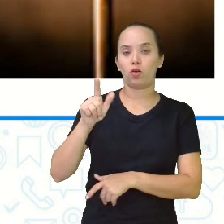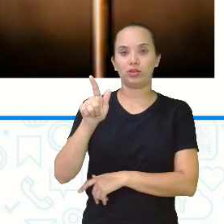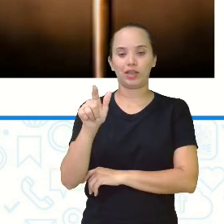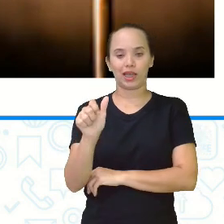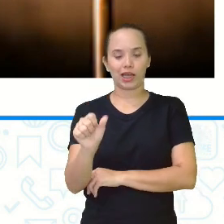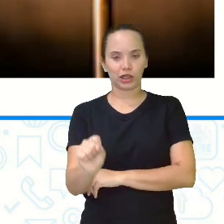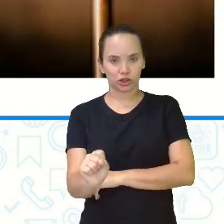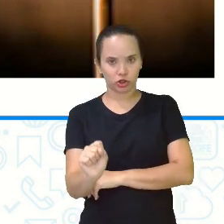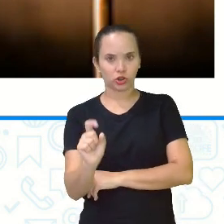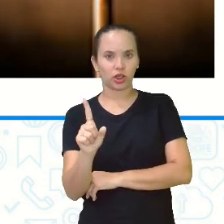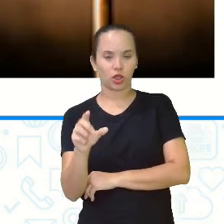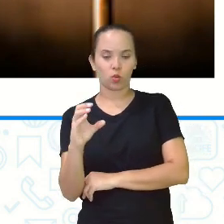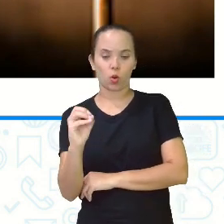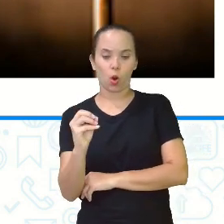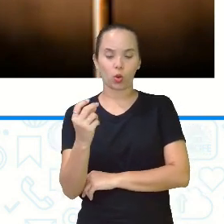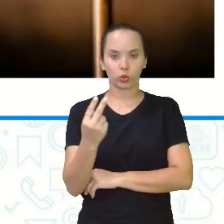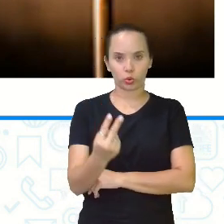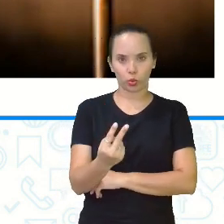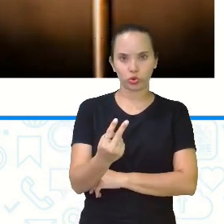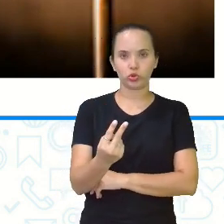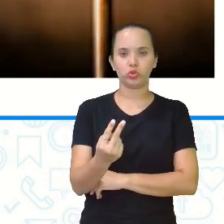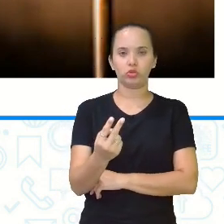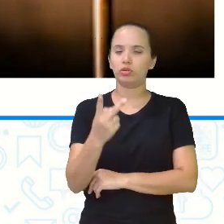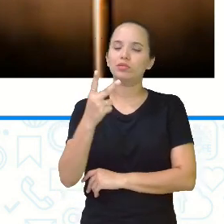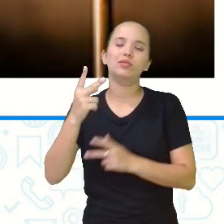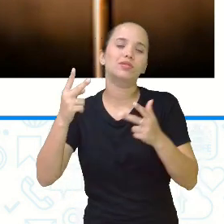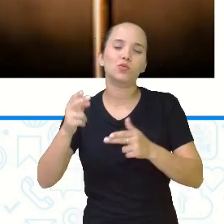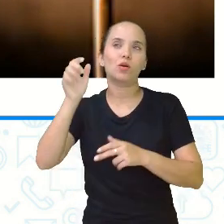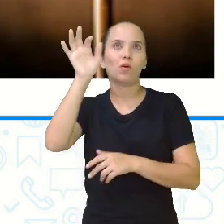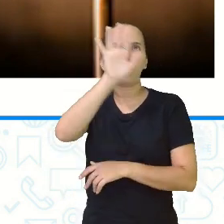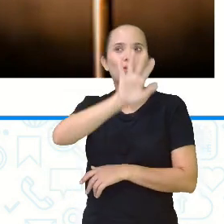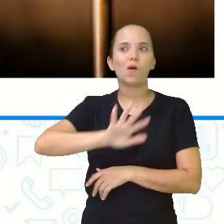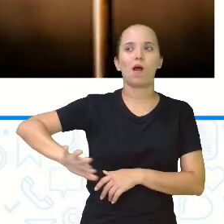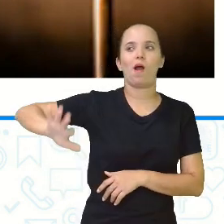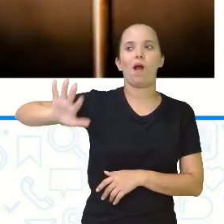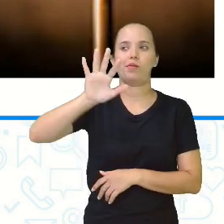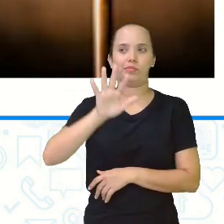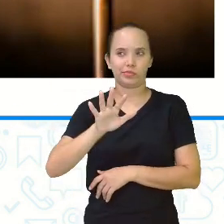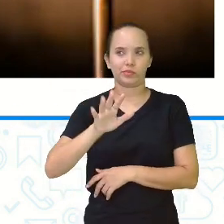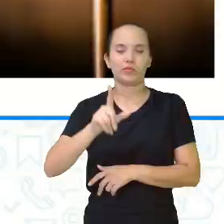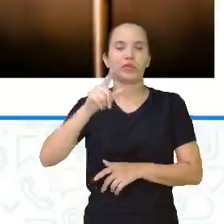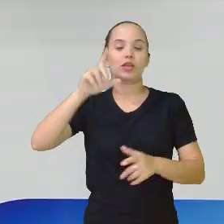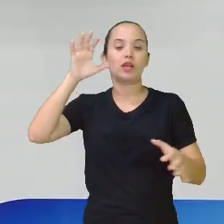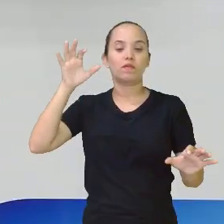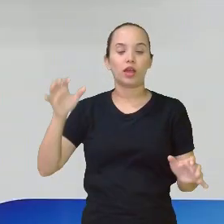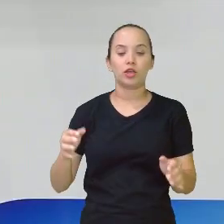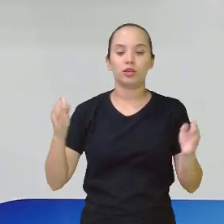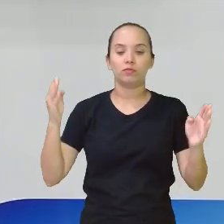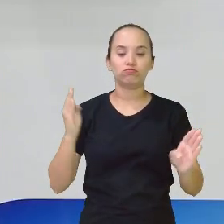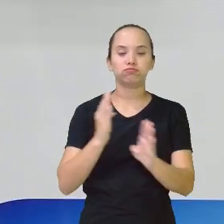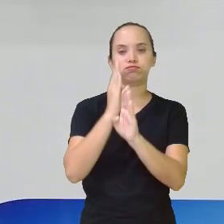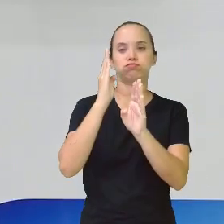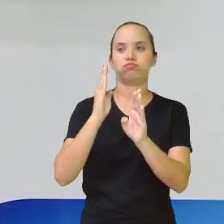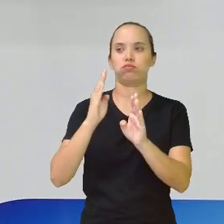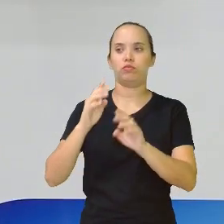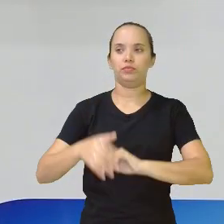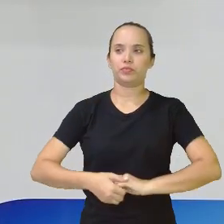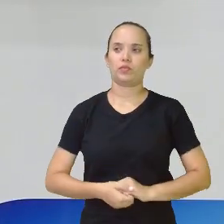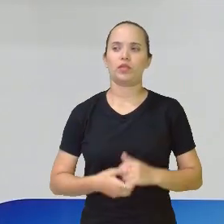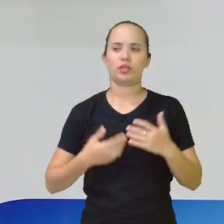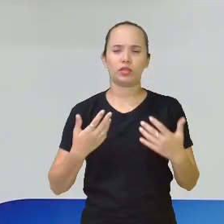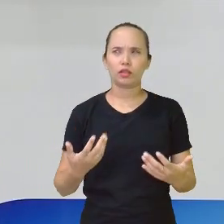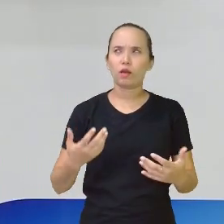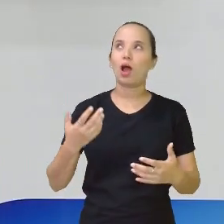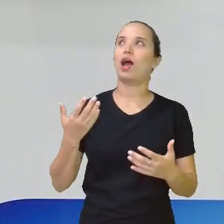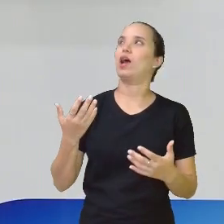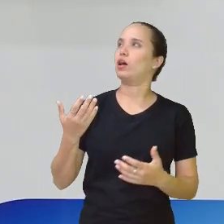oxigênio, O2, como o ar. Ah, agora eu consigo entender, professor. Quando o